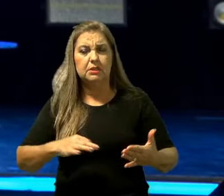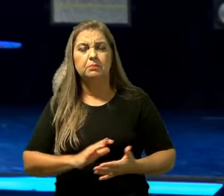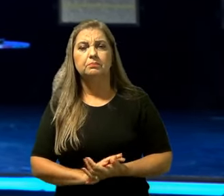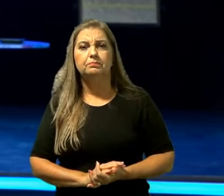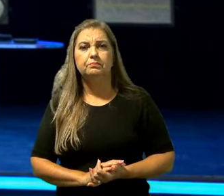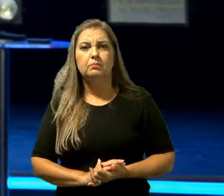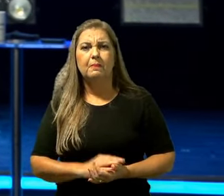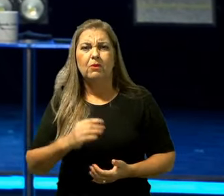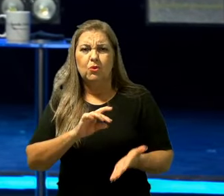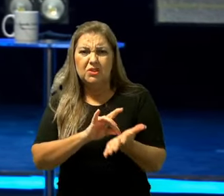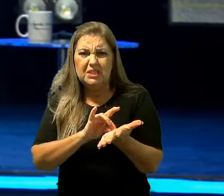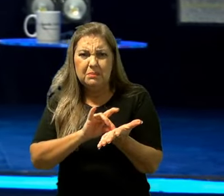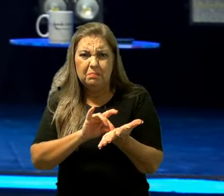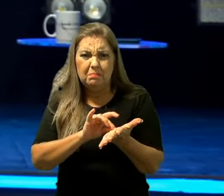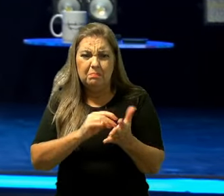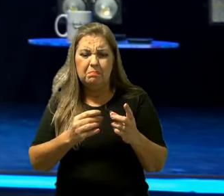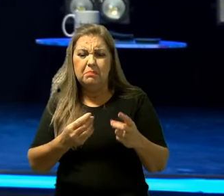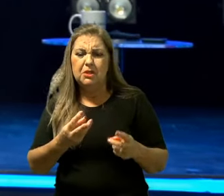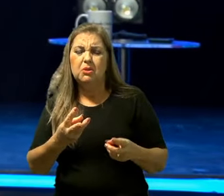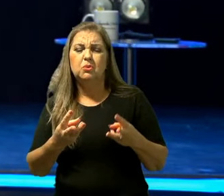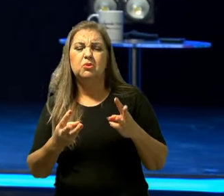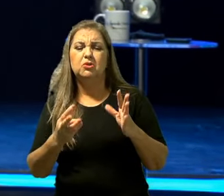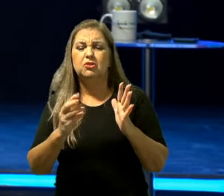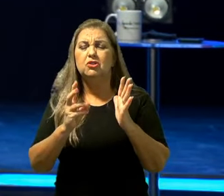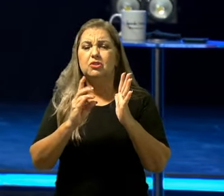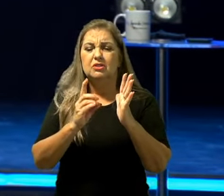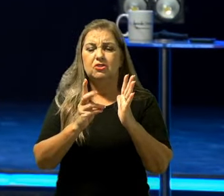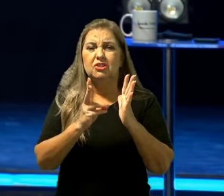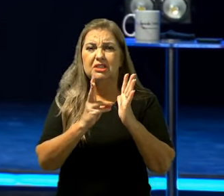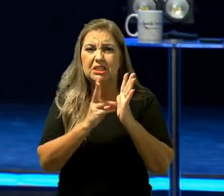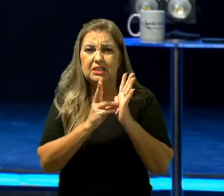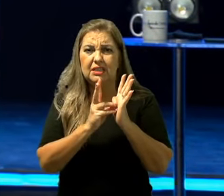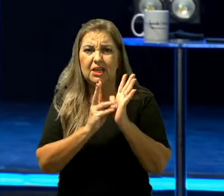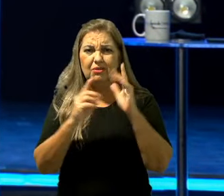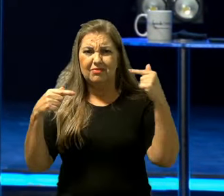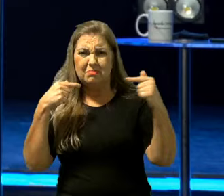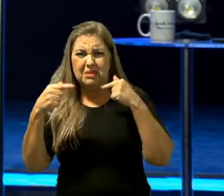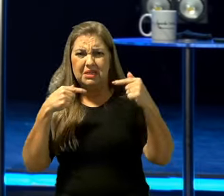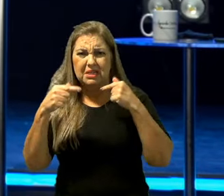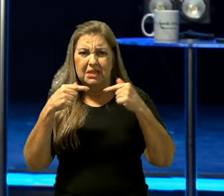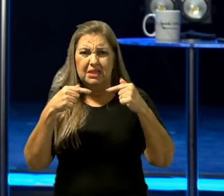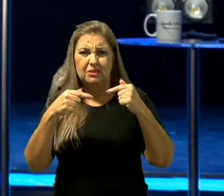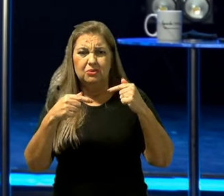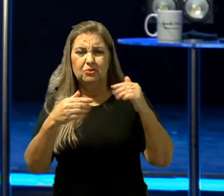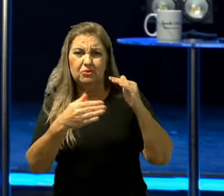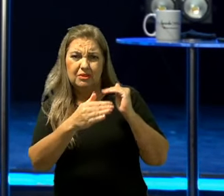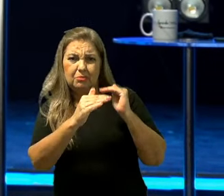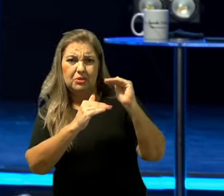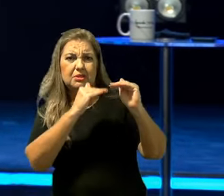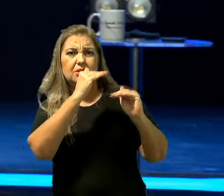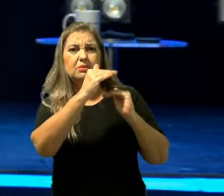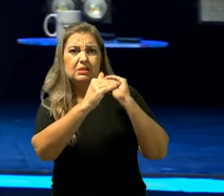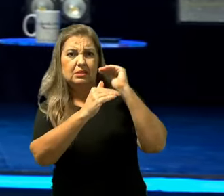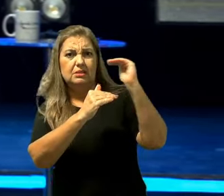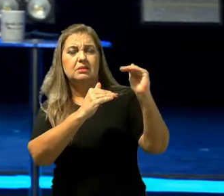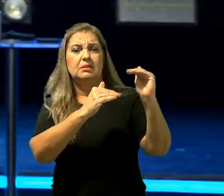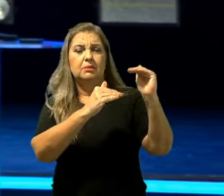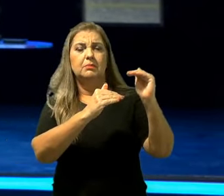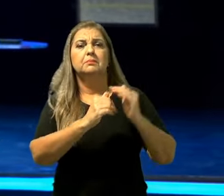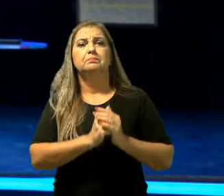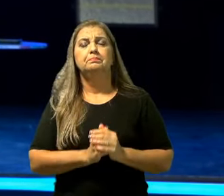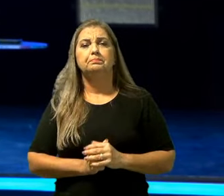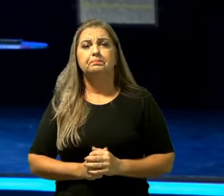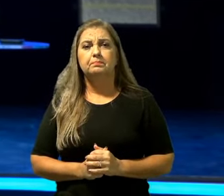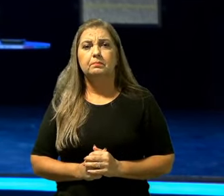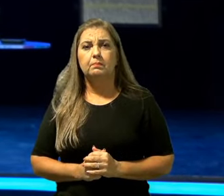os inimigos de Daniel estavam brigando por uma posição acima, que era a posição que Daniel estava. Daniel estava numa posição acima